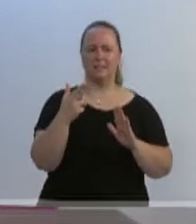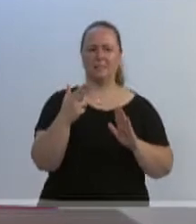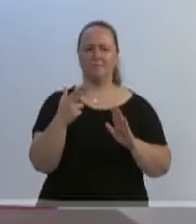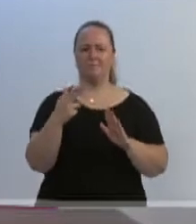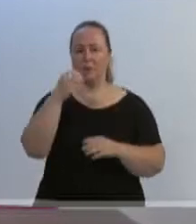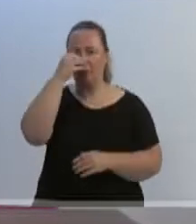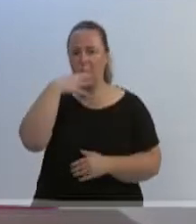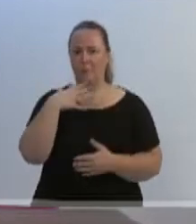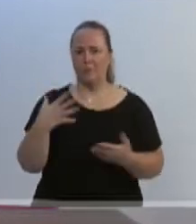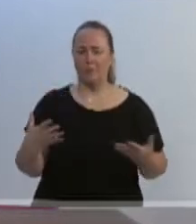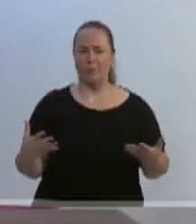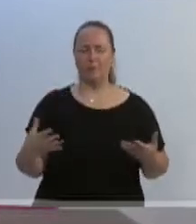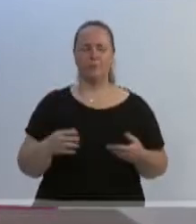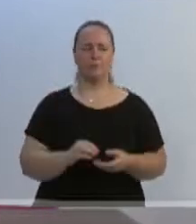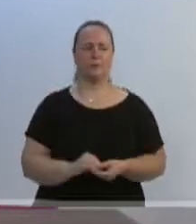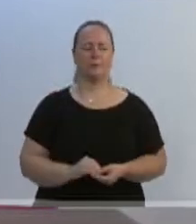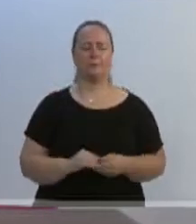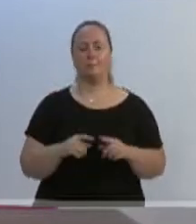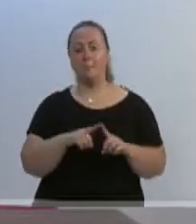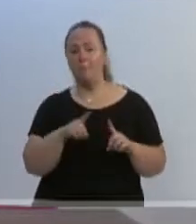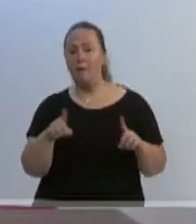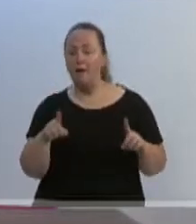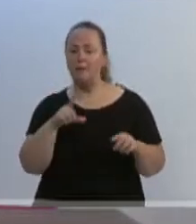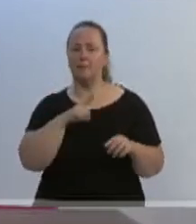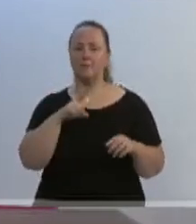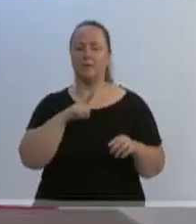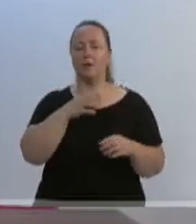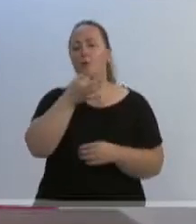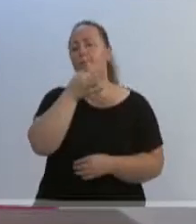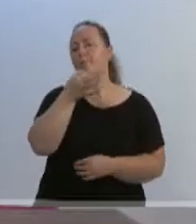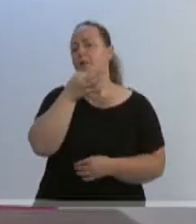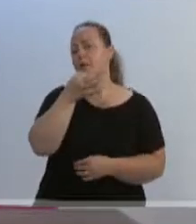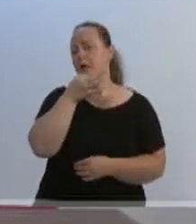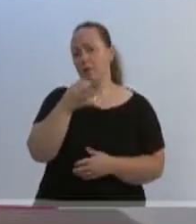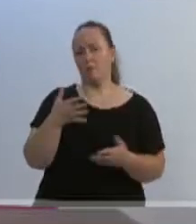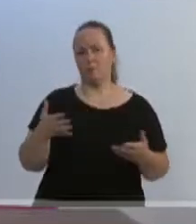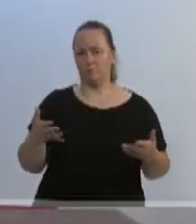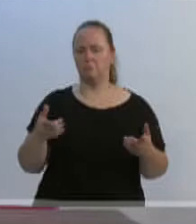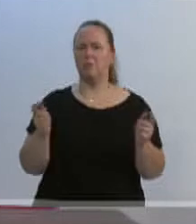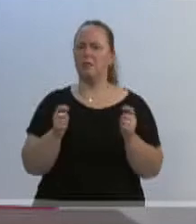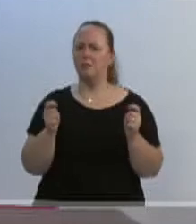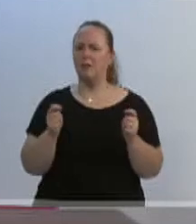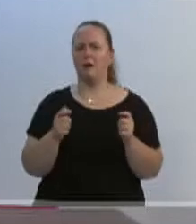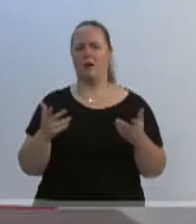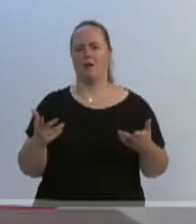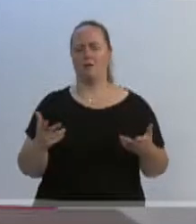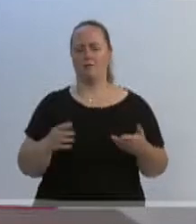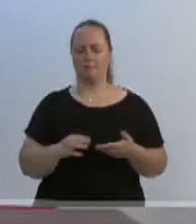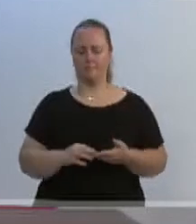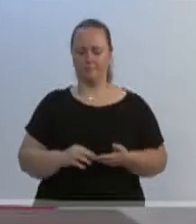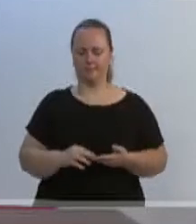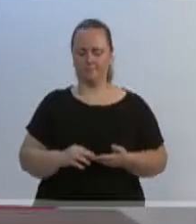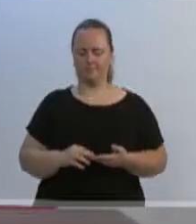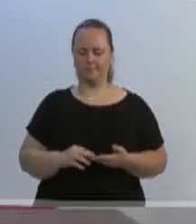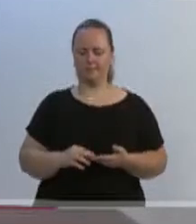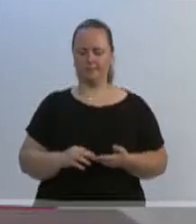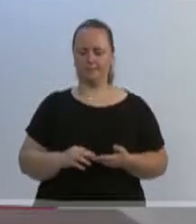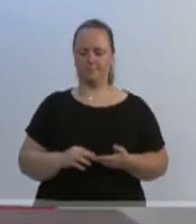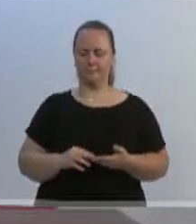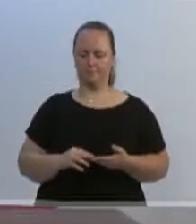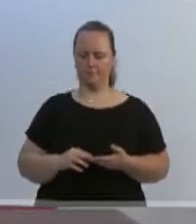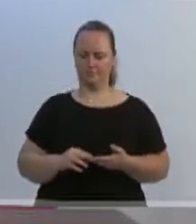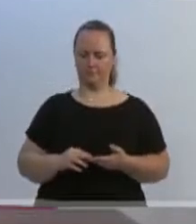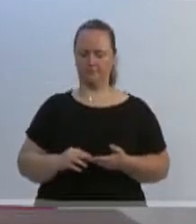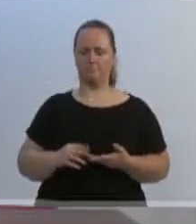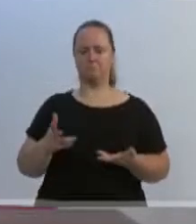embora nós tenhamos aqui a prerrogativa de. Então fica aqui a sugestão para que a gente possa, é claro, seria uma sugestão para que seja uma moção